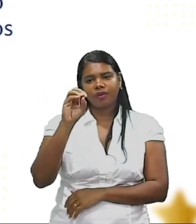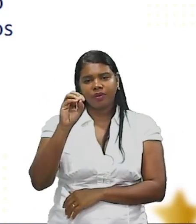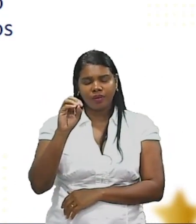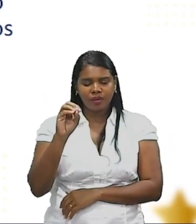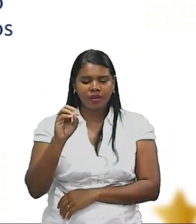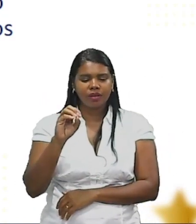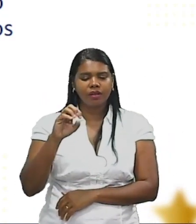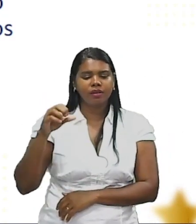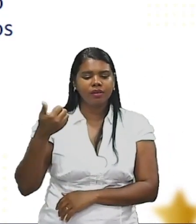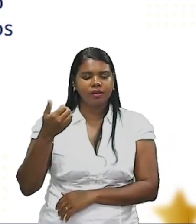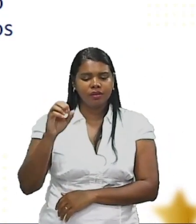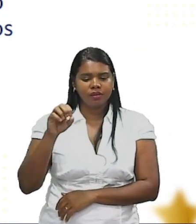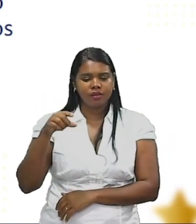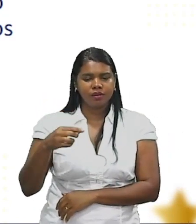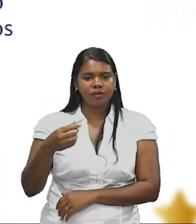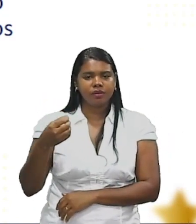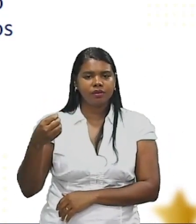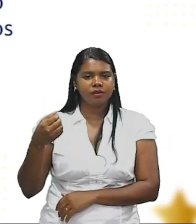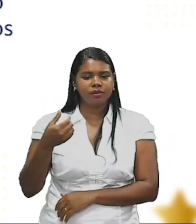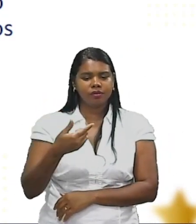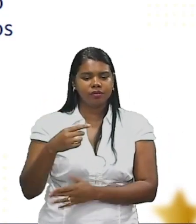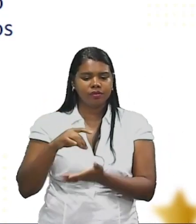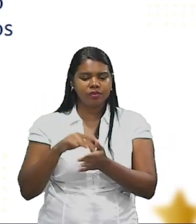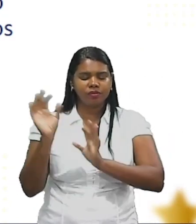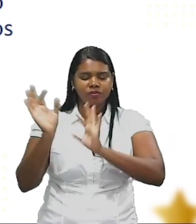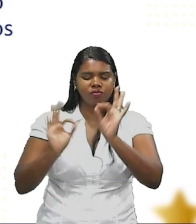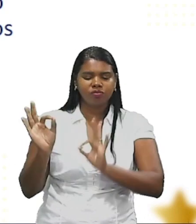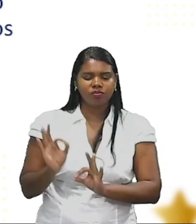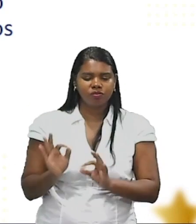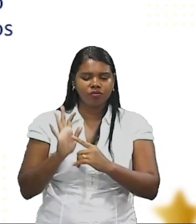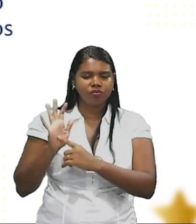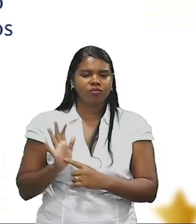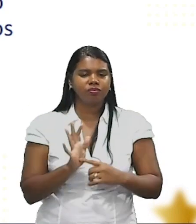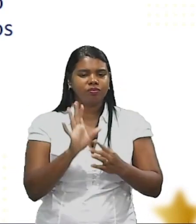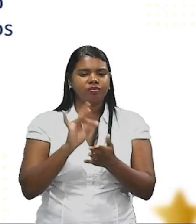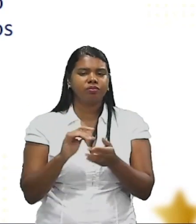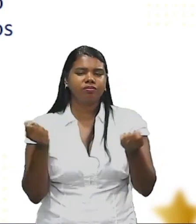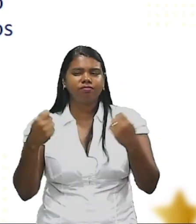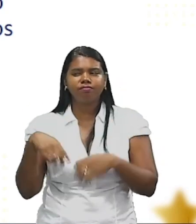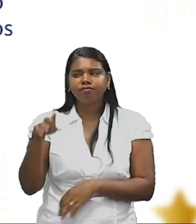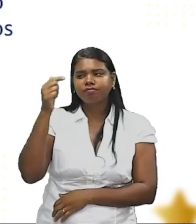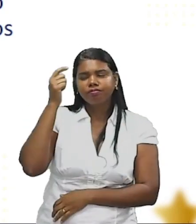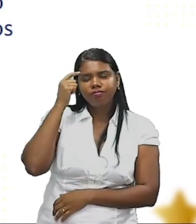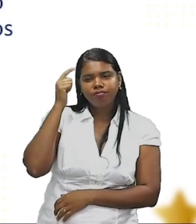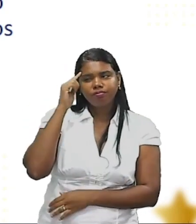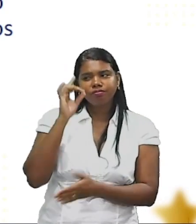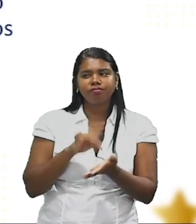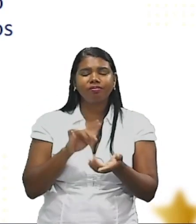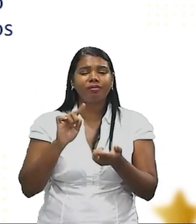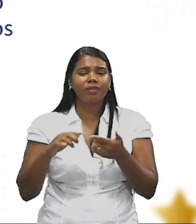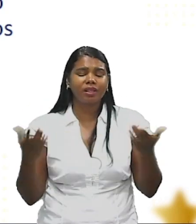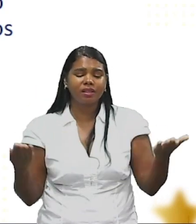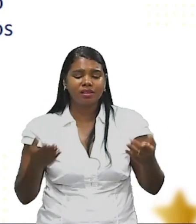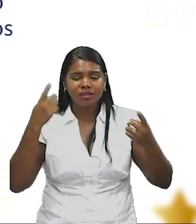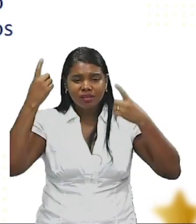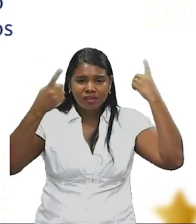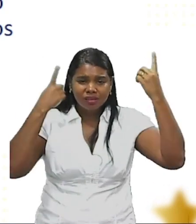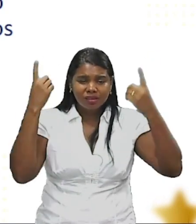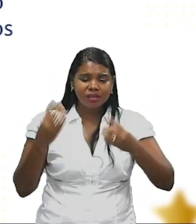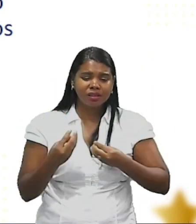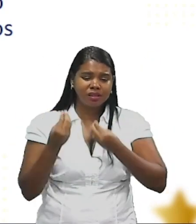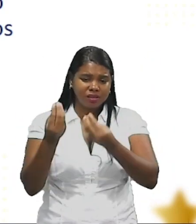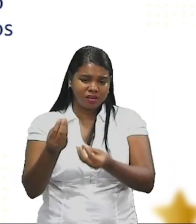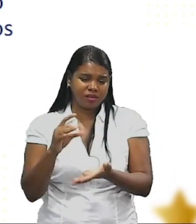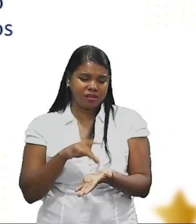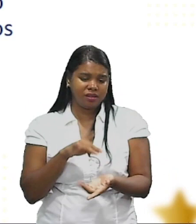para o tratamento de reclamações nas organizações. Aí você pode pensar, meu Deus, eu já me preocupo em quê? Entregar um produto com